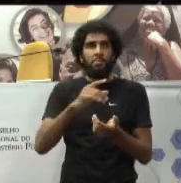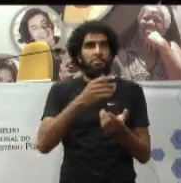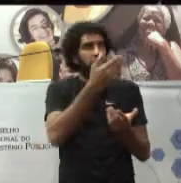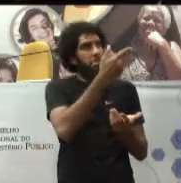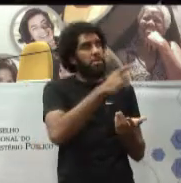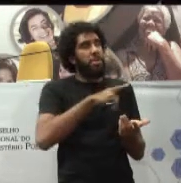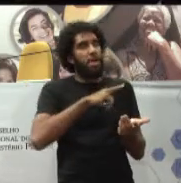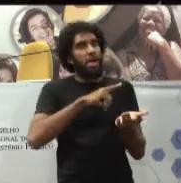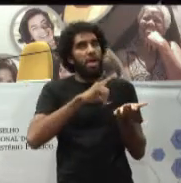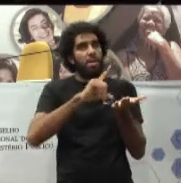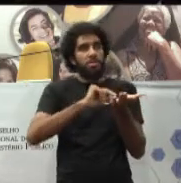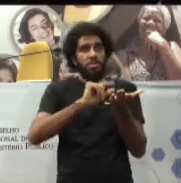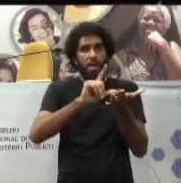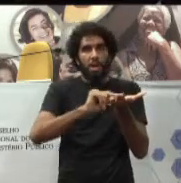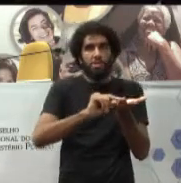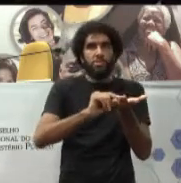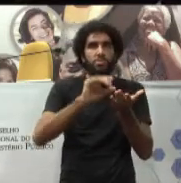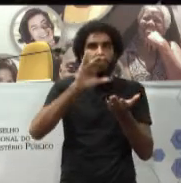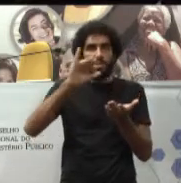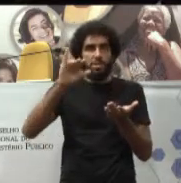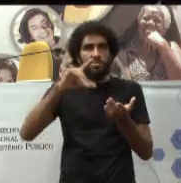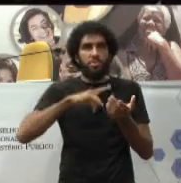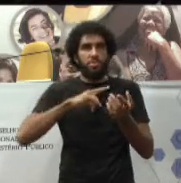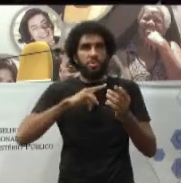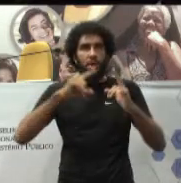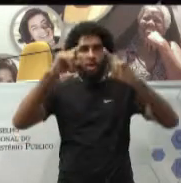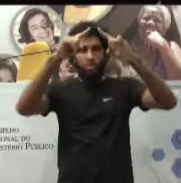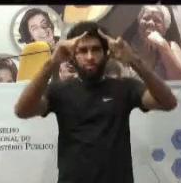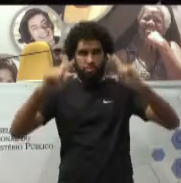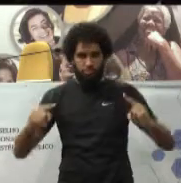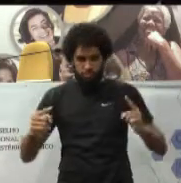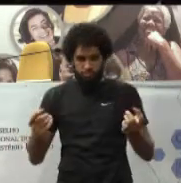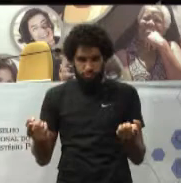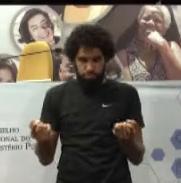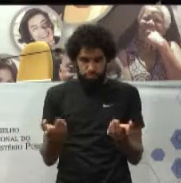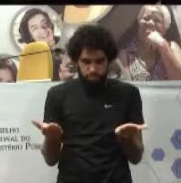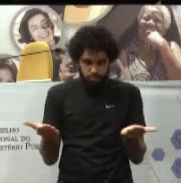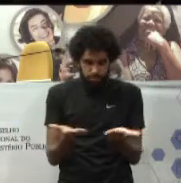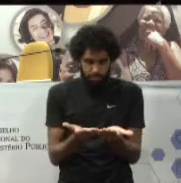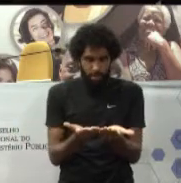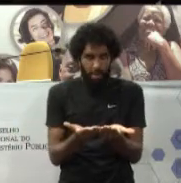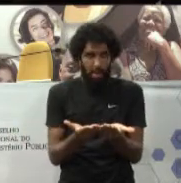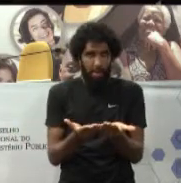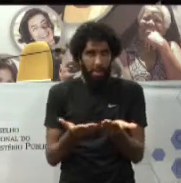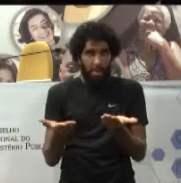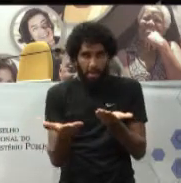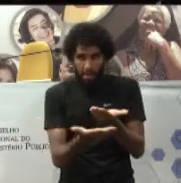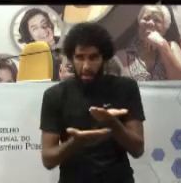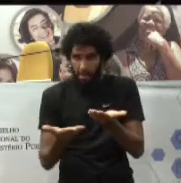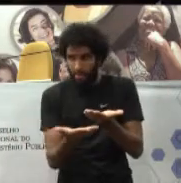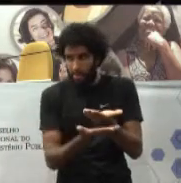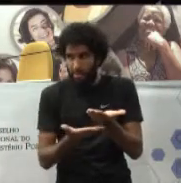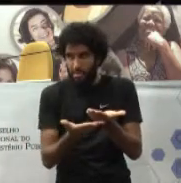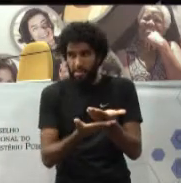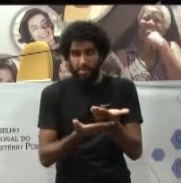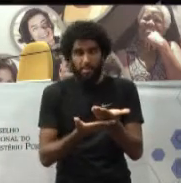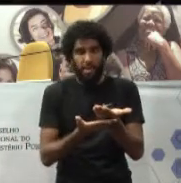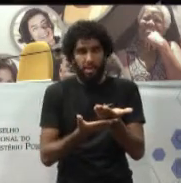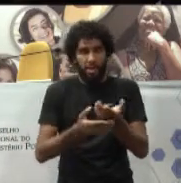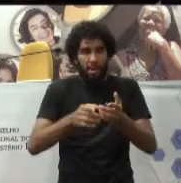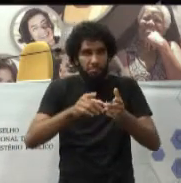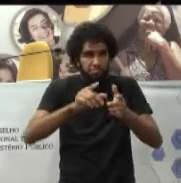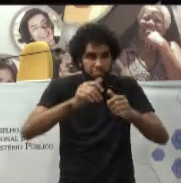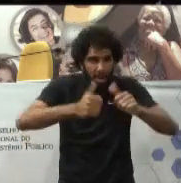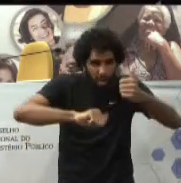científicas ela tem uma uma pirâmide unias a análise sistemática de revisão a subir